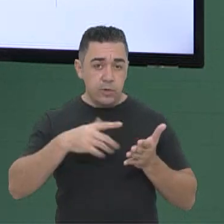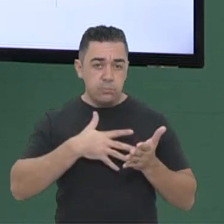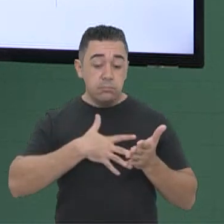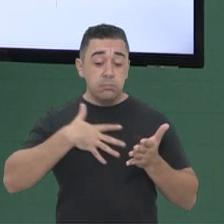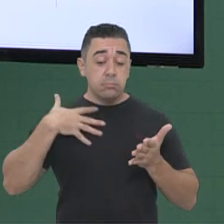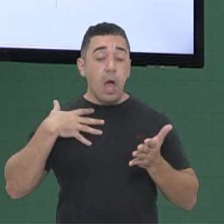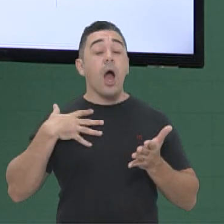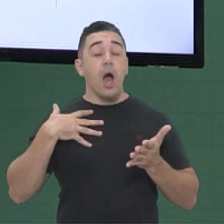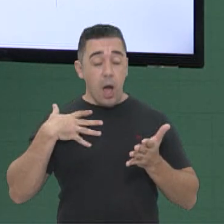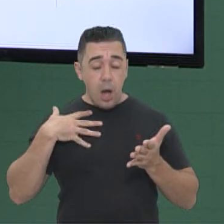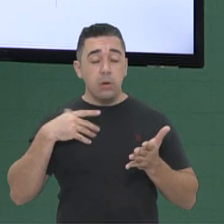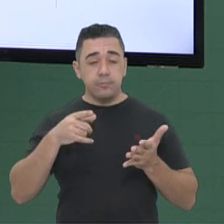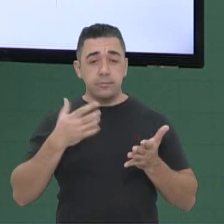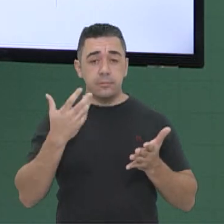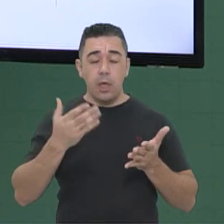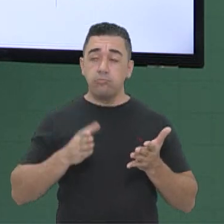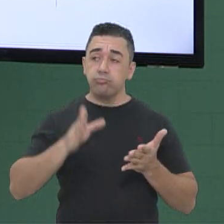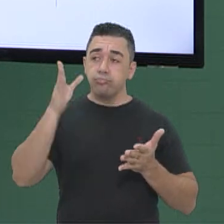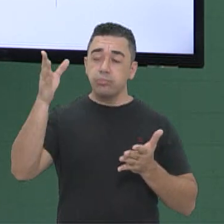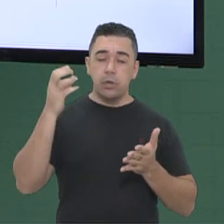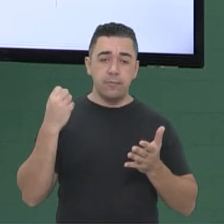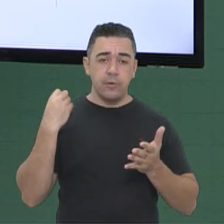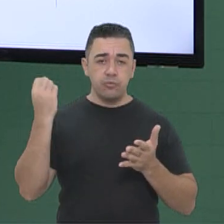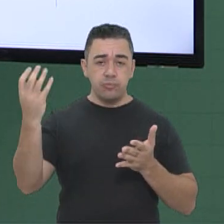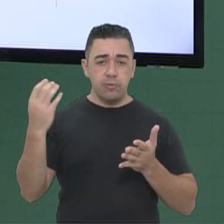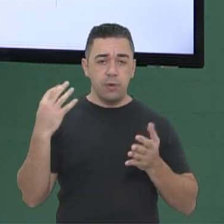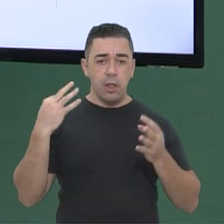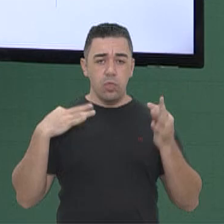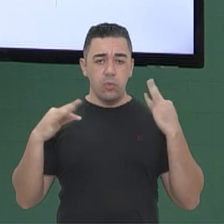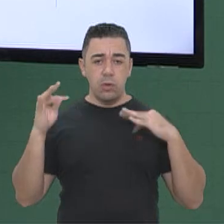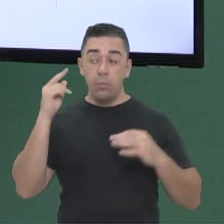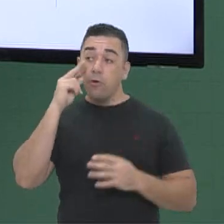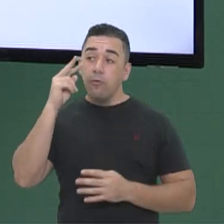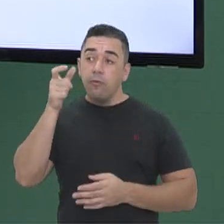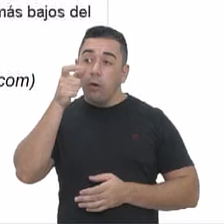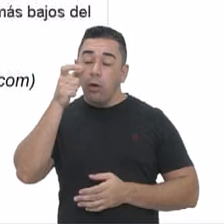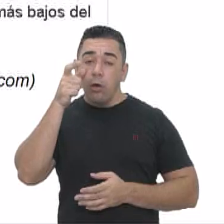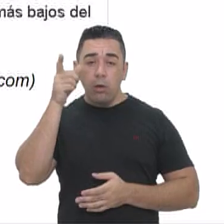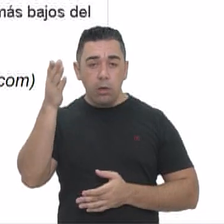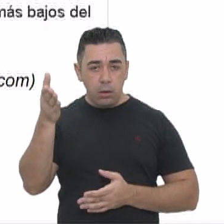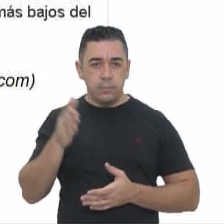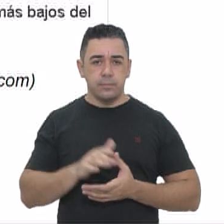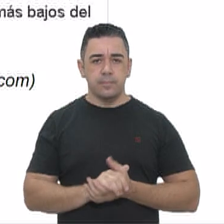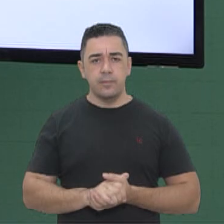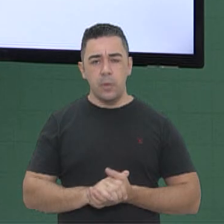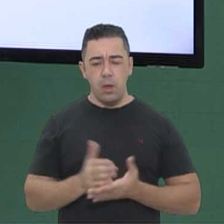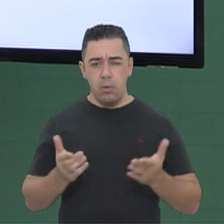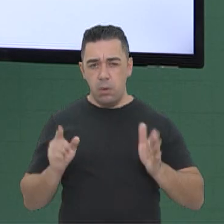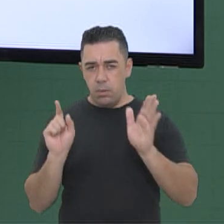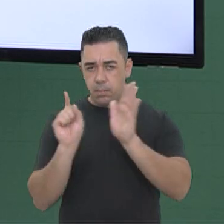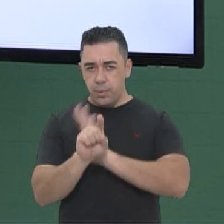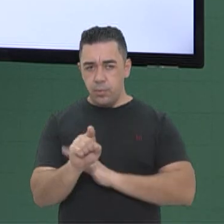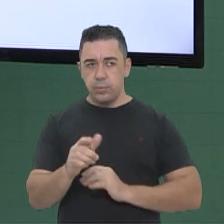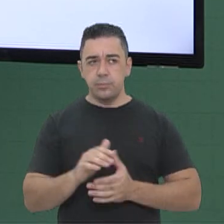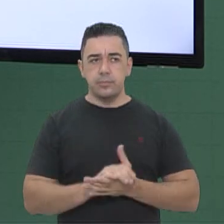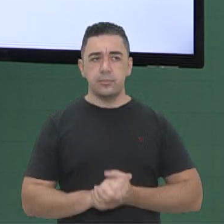e convencer o leitor de viajar. Vamos a uma questão. Observando os